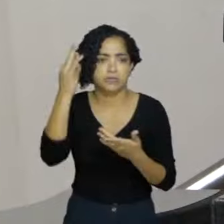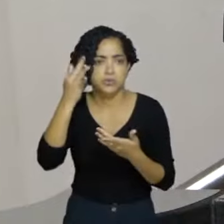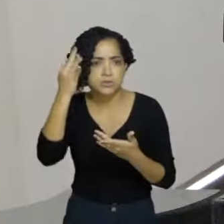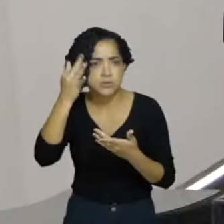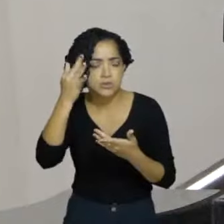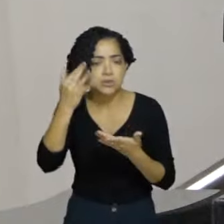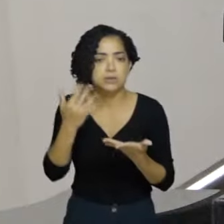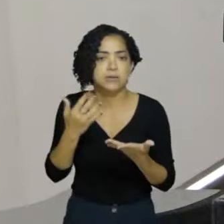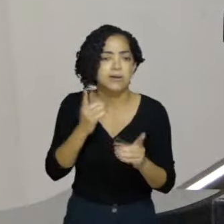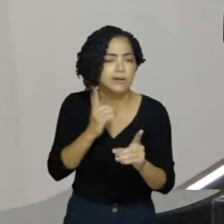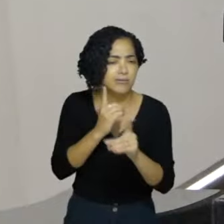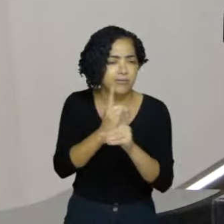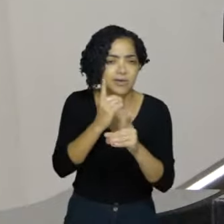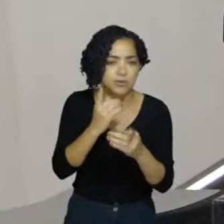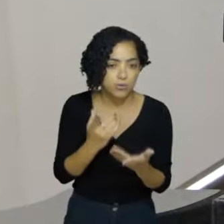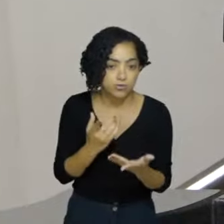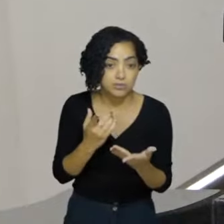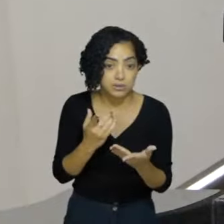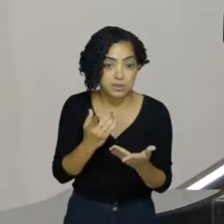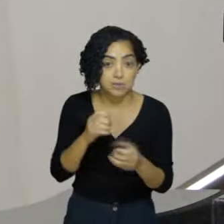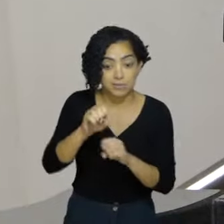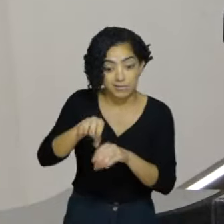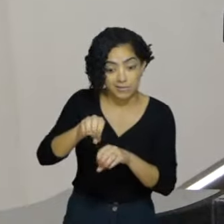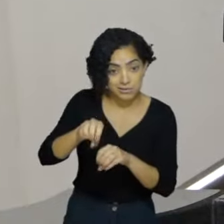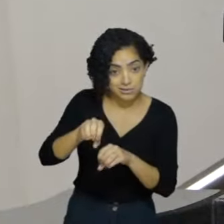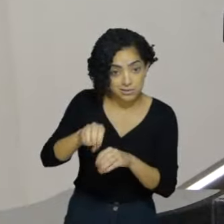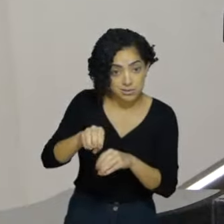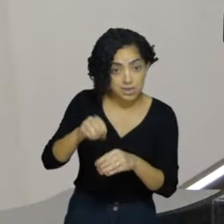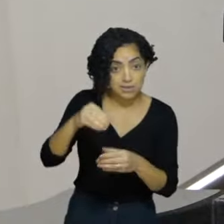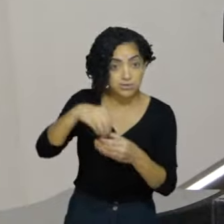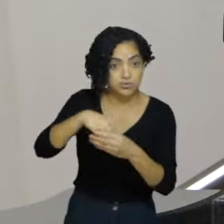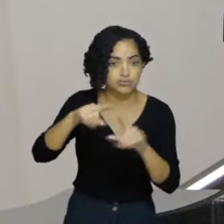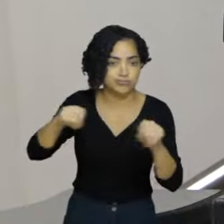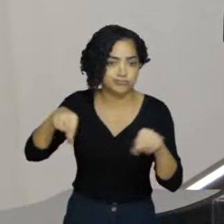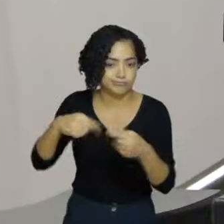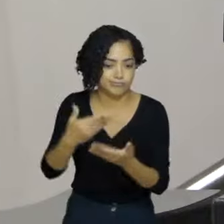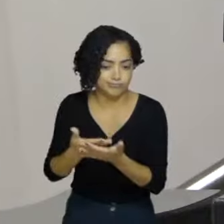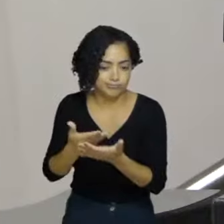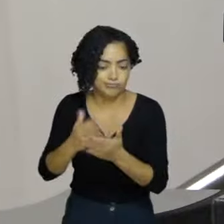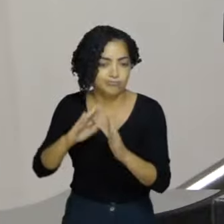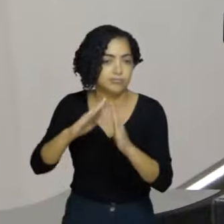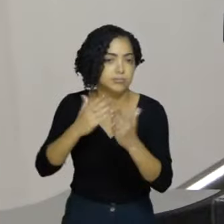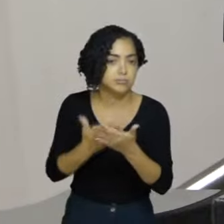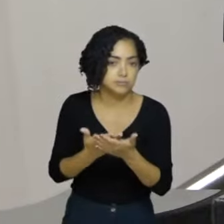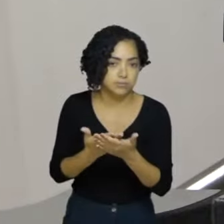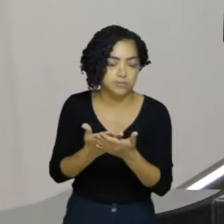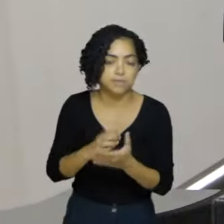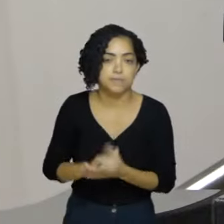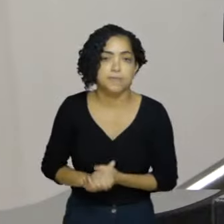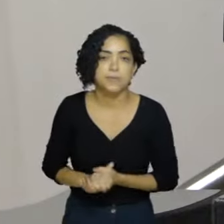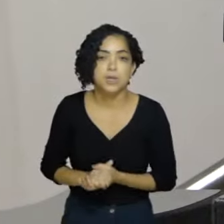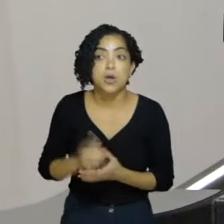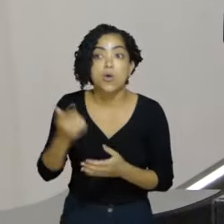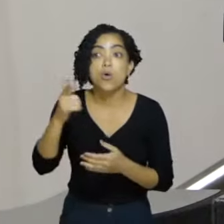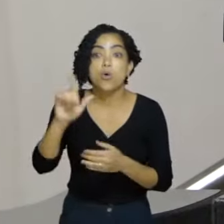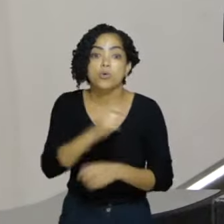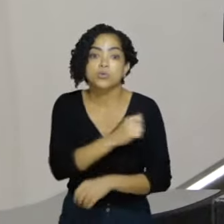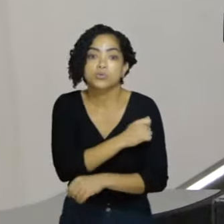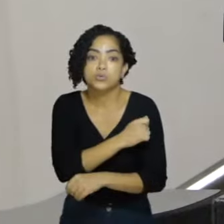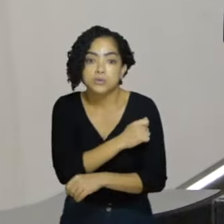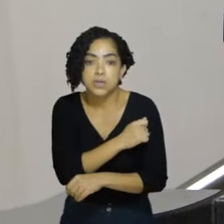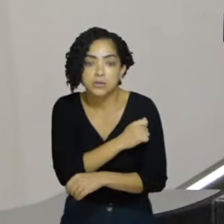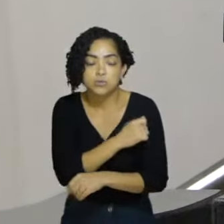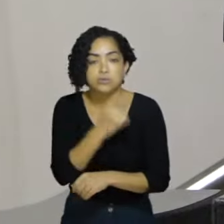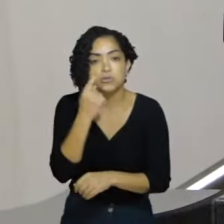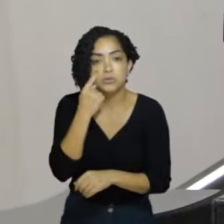ele vai encontrar para militar em sala de aula. Olha as denúncias que o professor recebeu, coloca na tela para a gente. Outros alunos, ex-alunos, olha